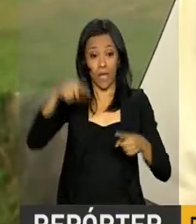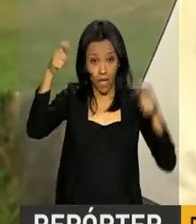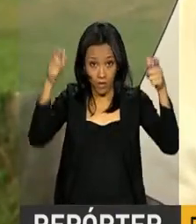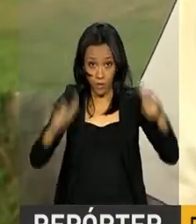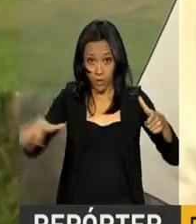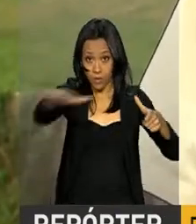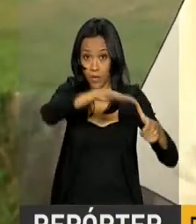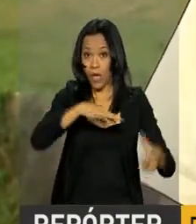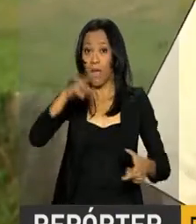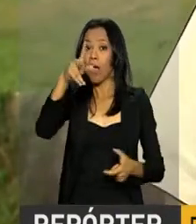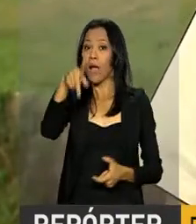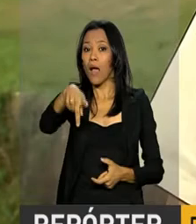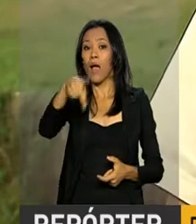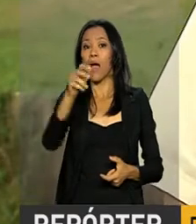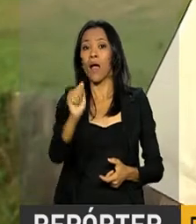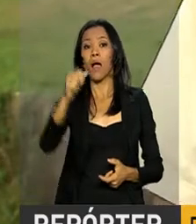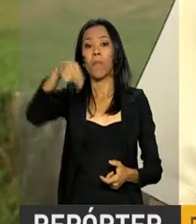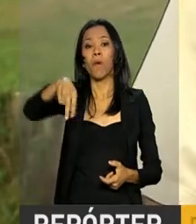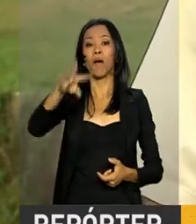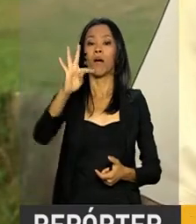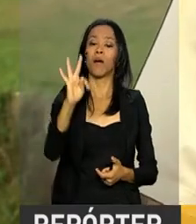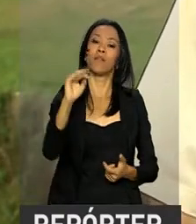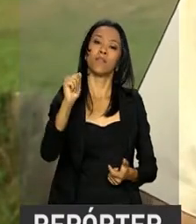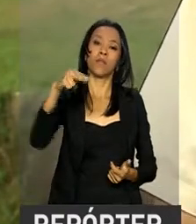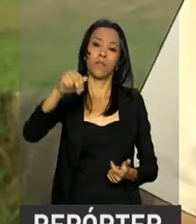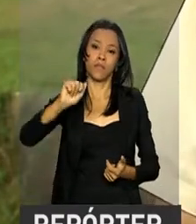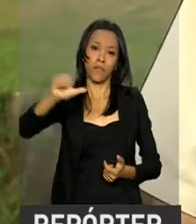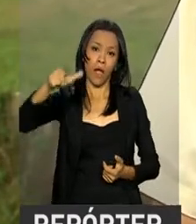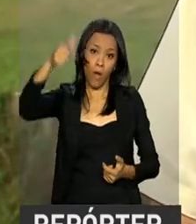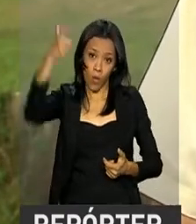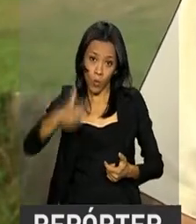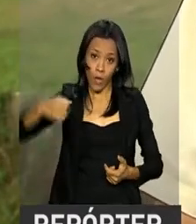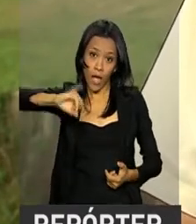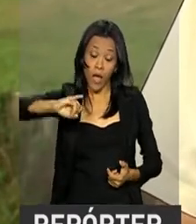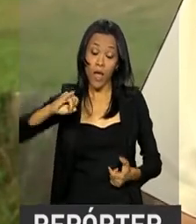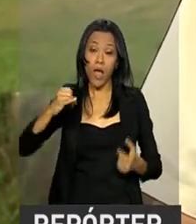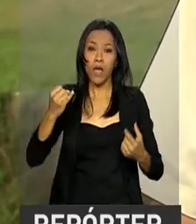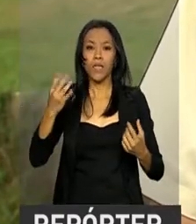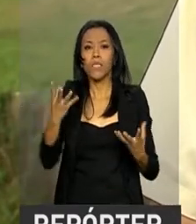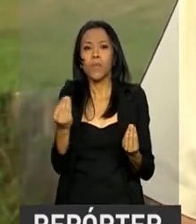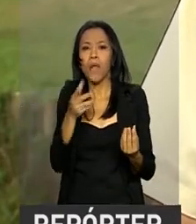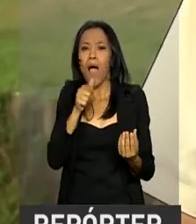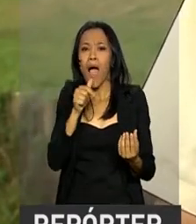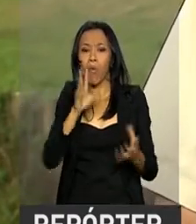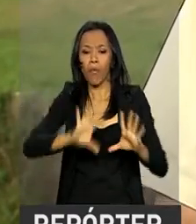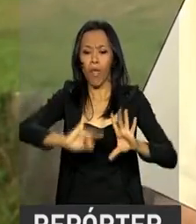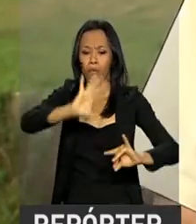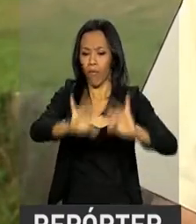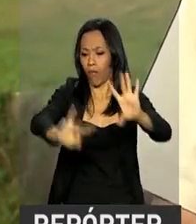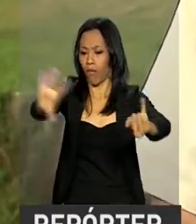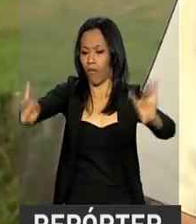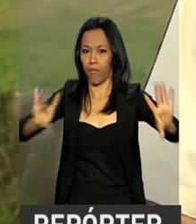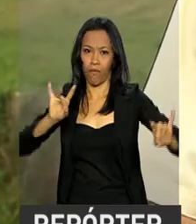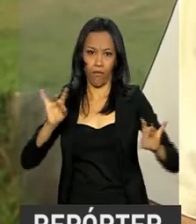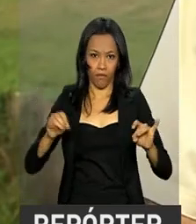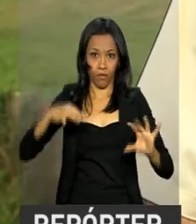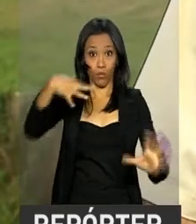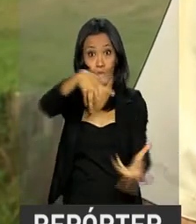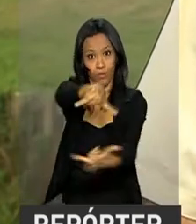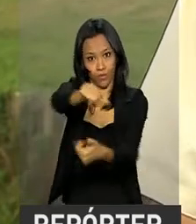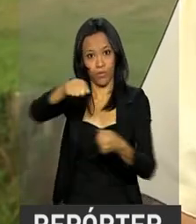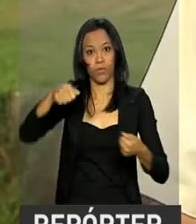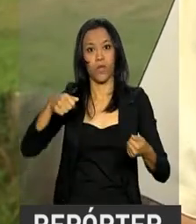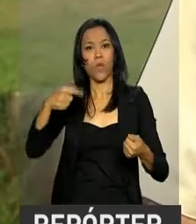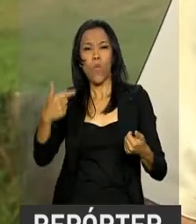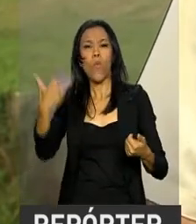tem essa característica primeiro você tão grande uma área úmida importantíssima maraú mídia interna do planeta e quando você compara o